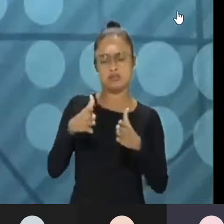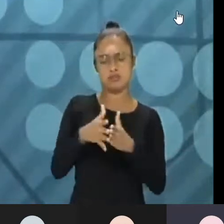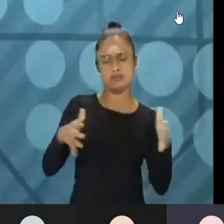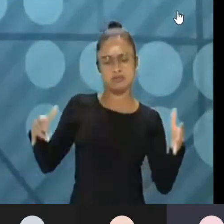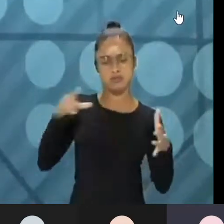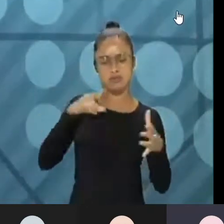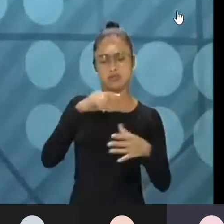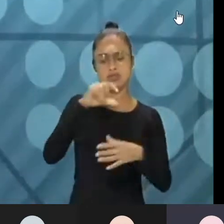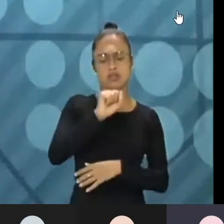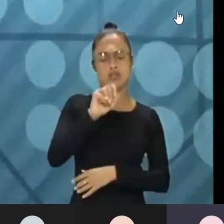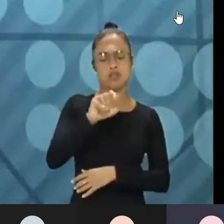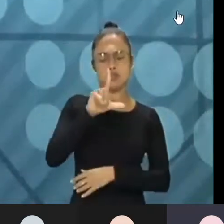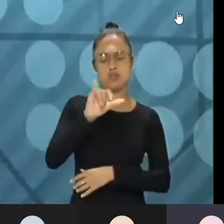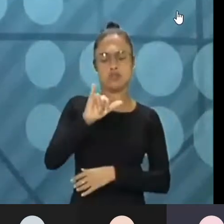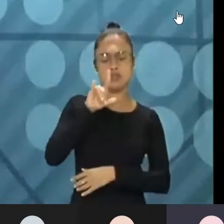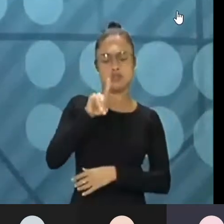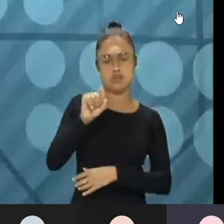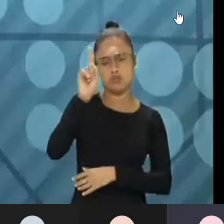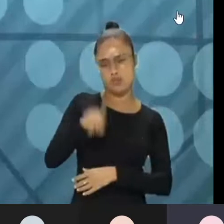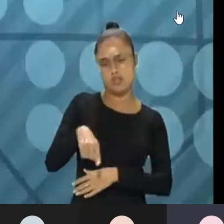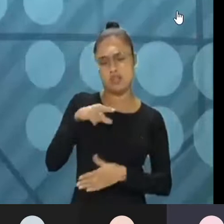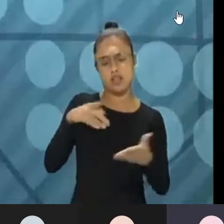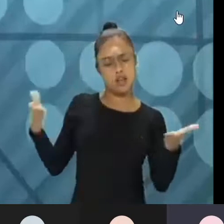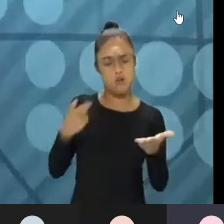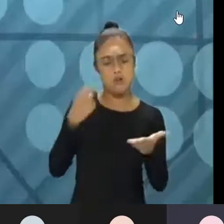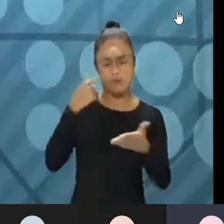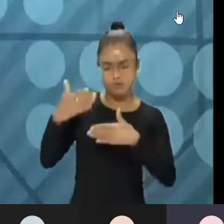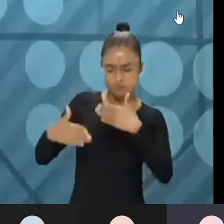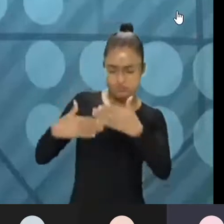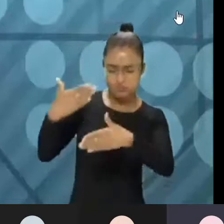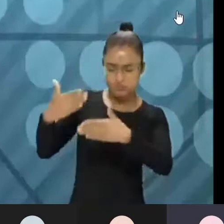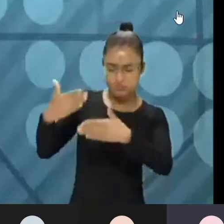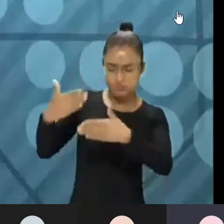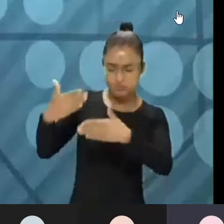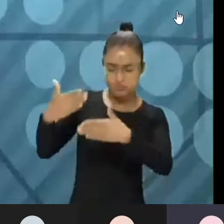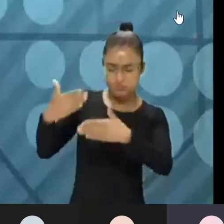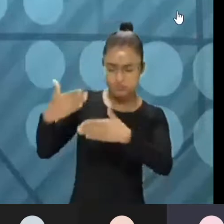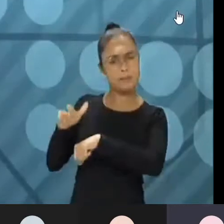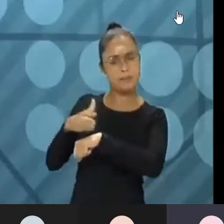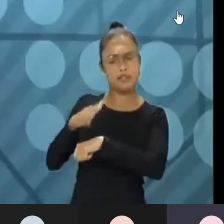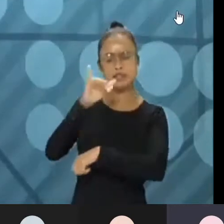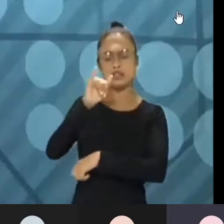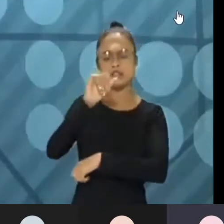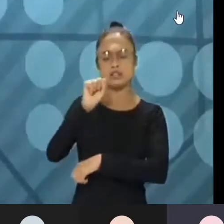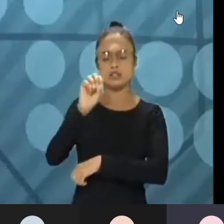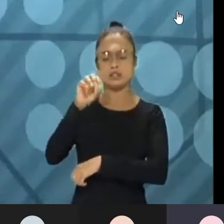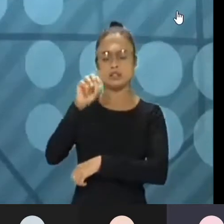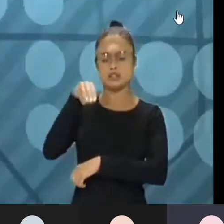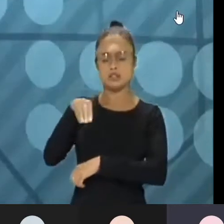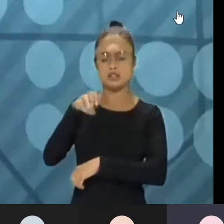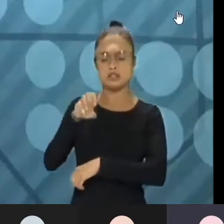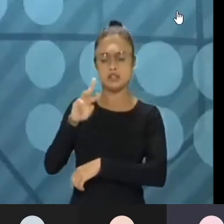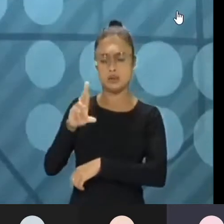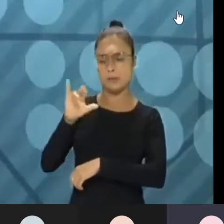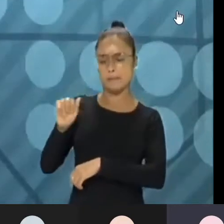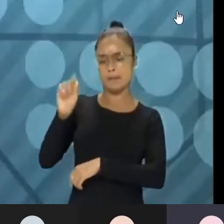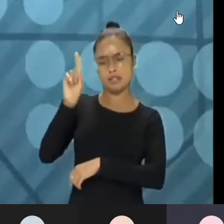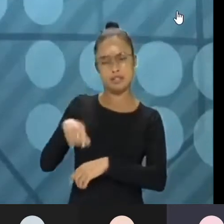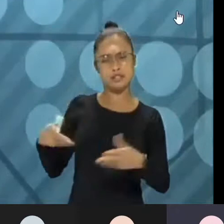sólidos. E, então, nós vamos agora para os procedimentos práticos, a parte de isometria. Para ilustrar, nós